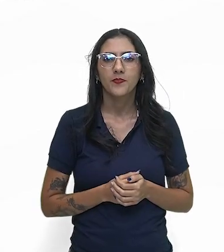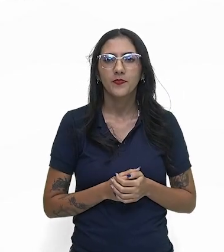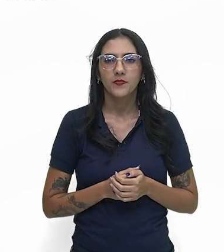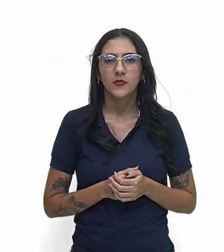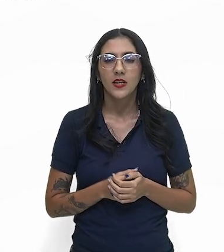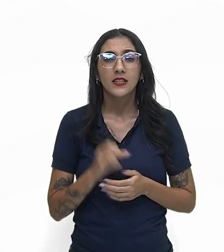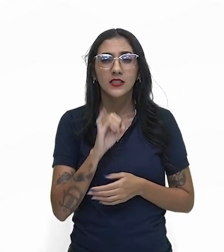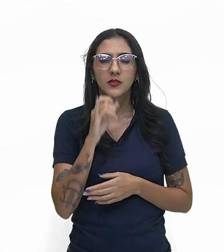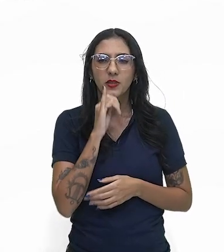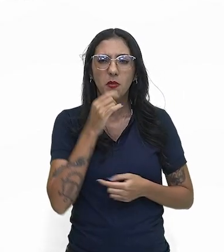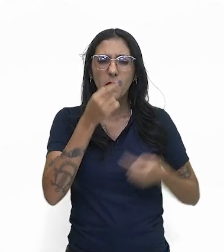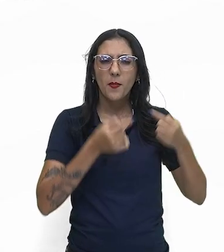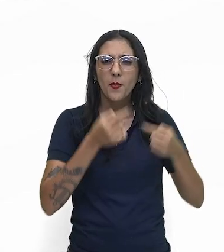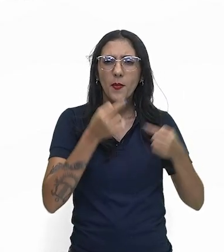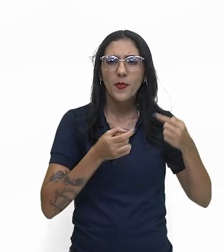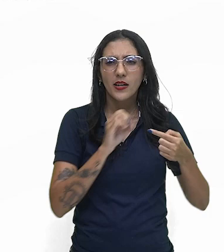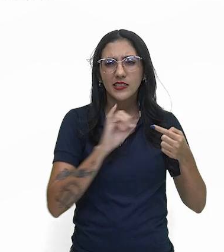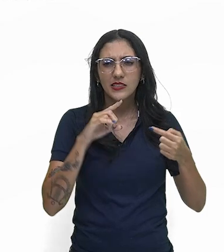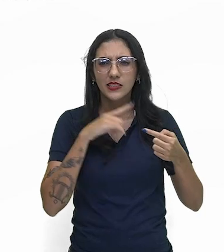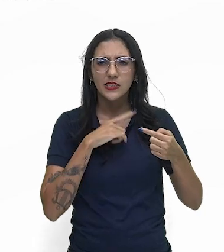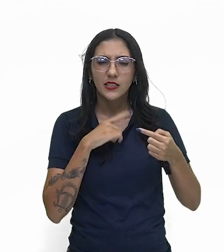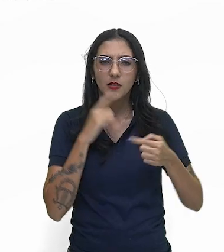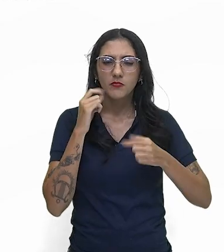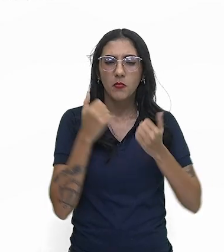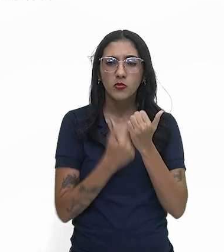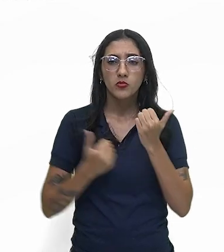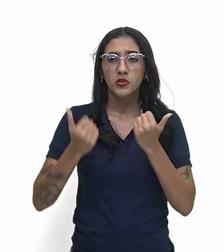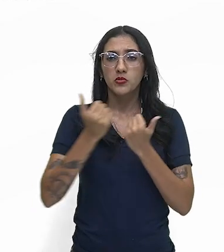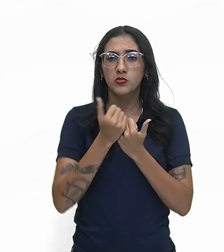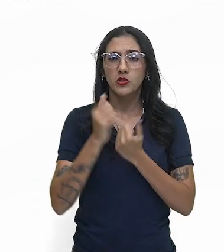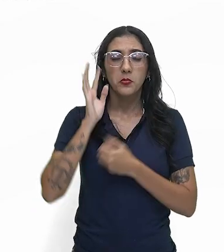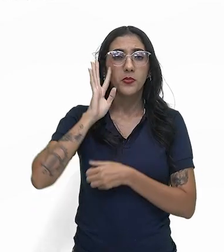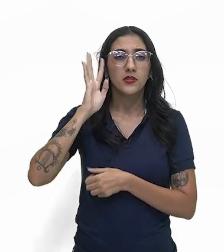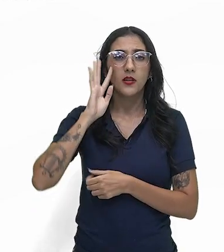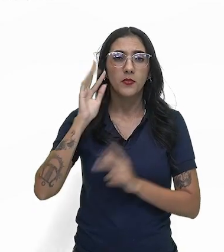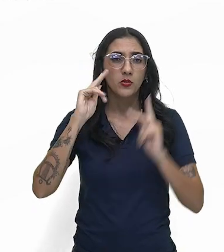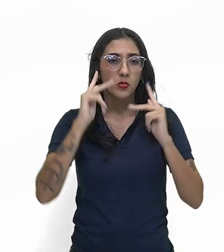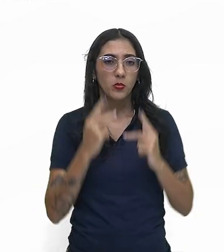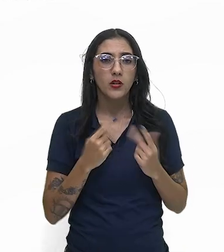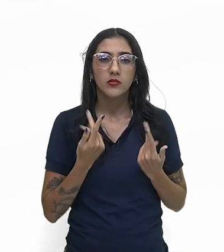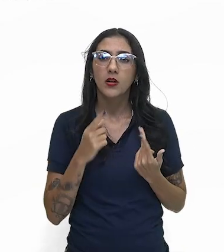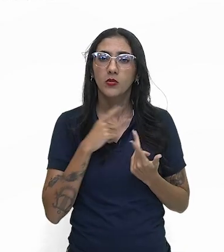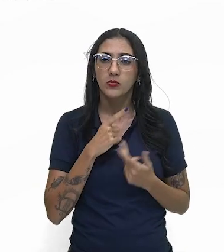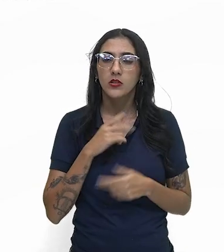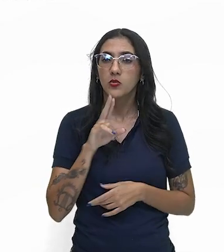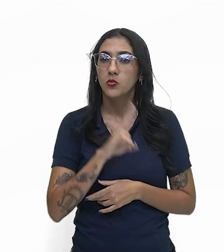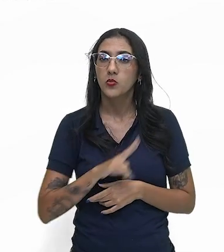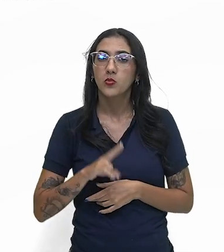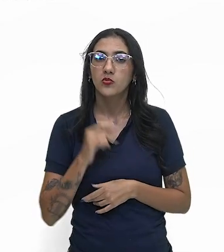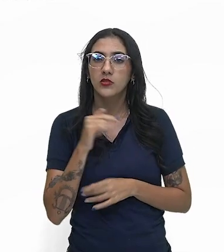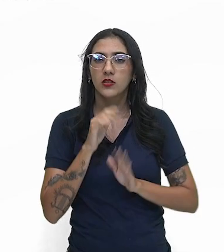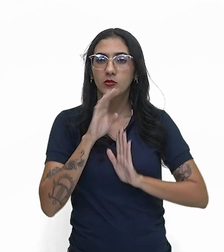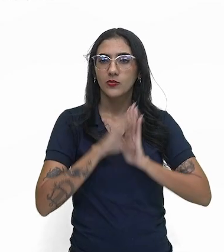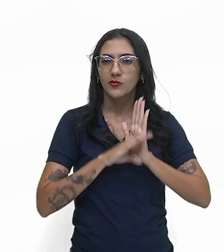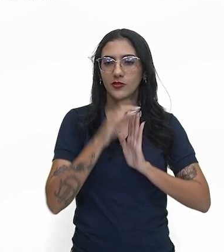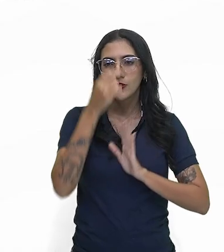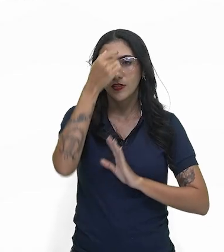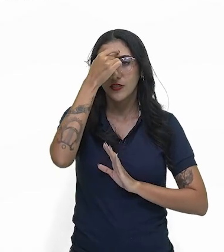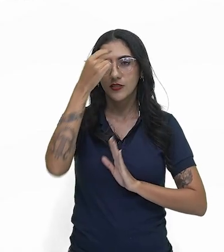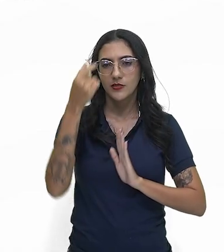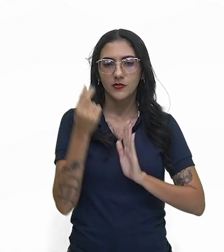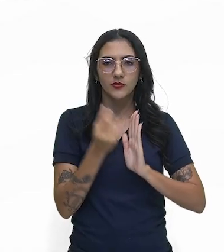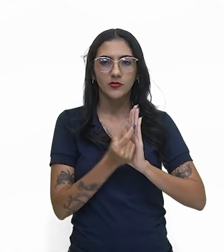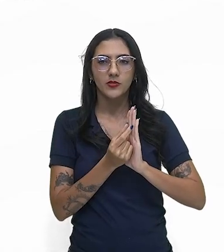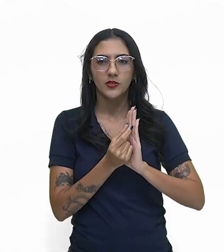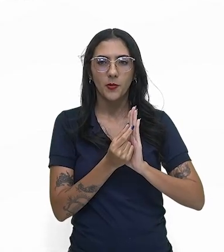ela vai substituir o pensamento humano, né? Então, tem muitas coisas em torno da inteligência artificial, né?